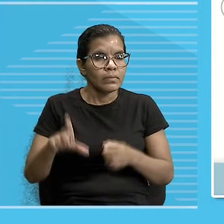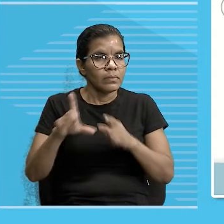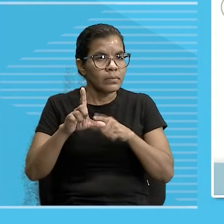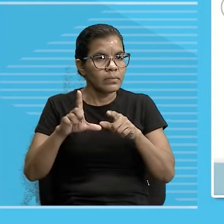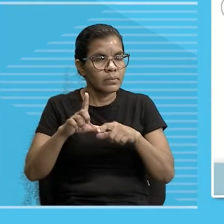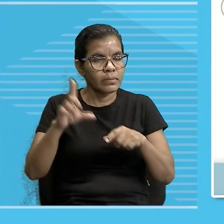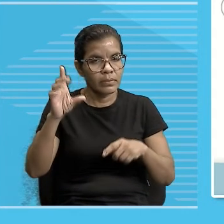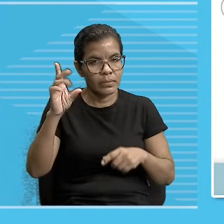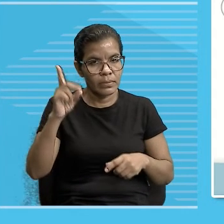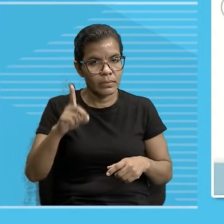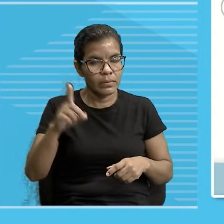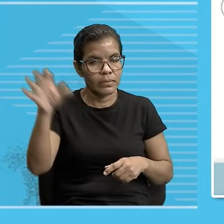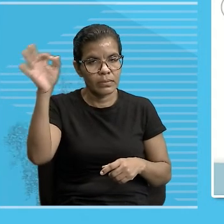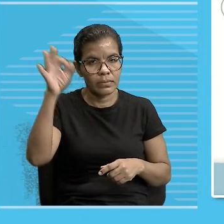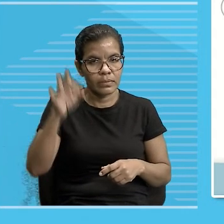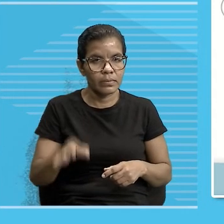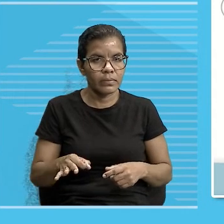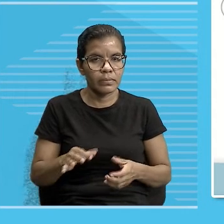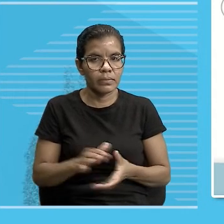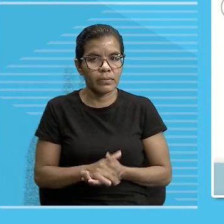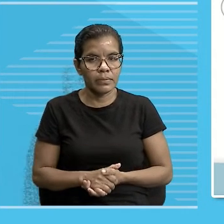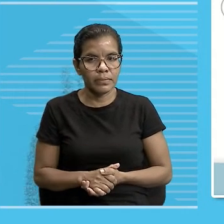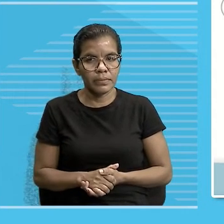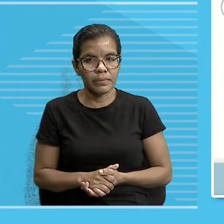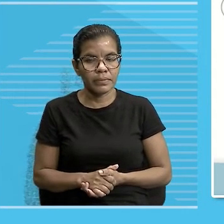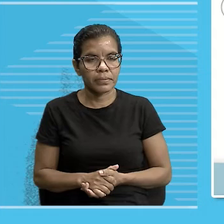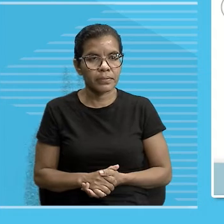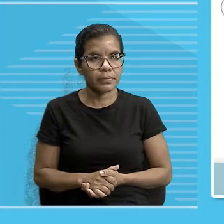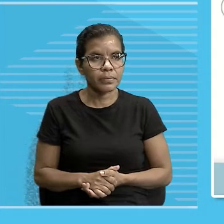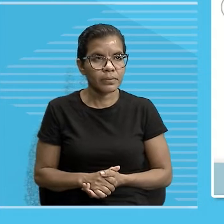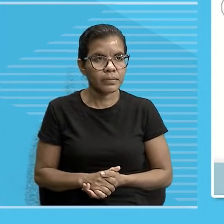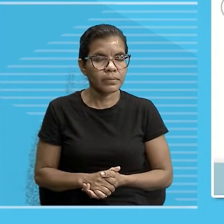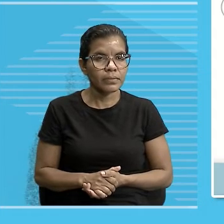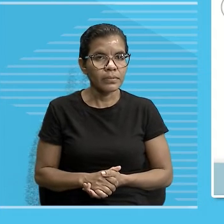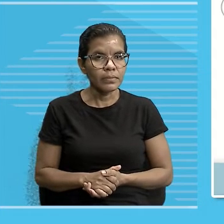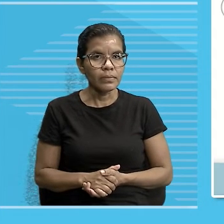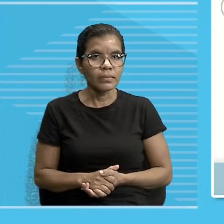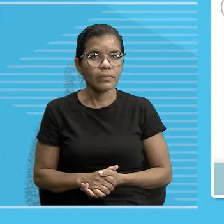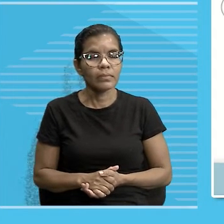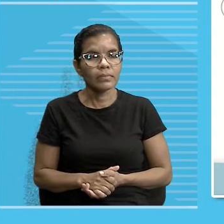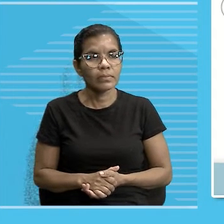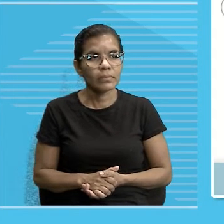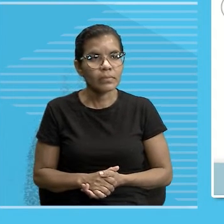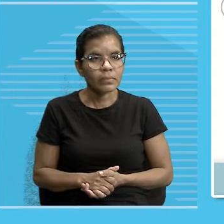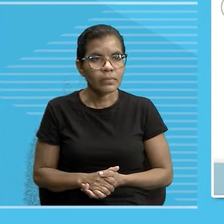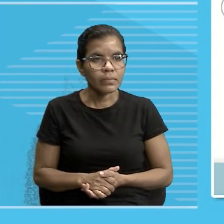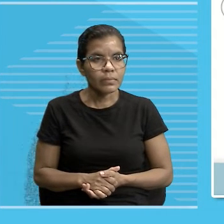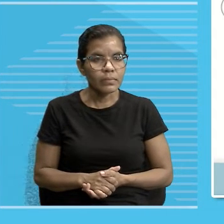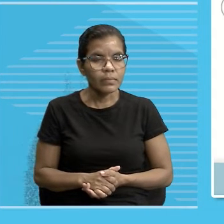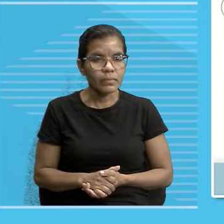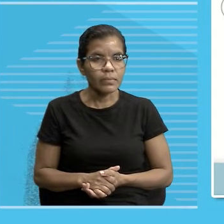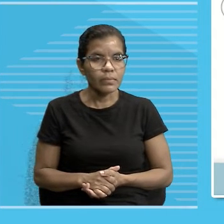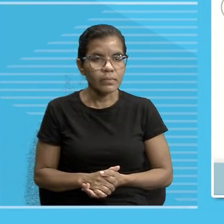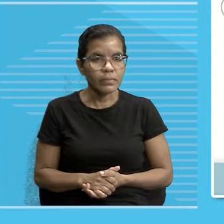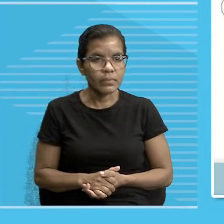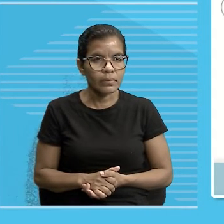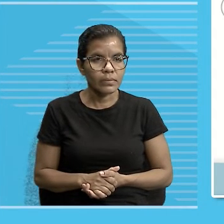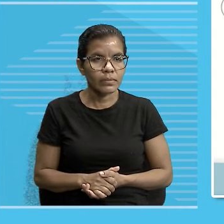graus Fahrenheit. Isso mesmo. A galerinha tá afiada aí nas transformações